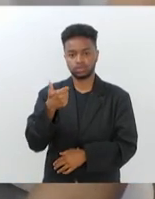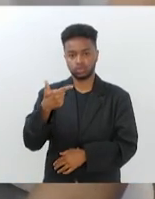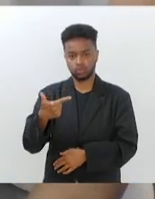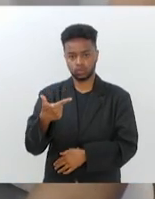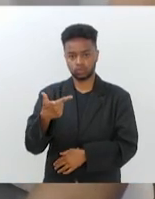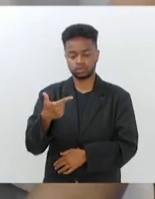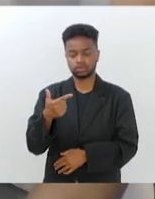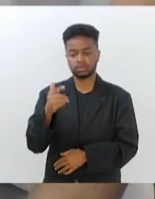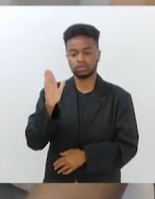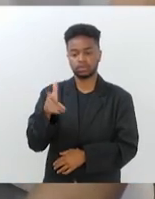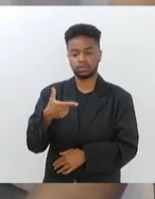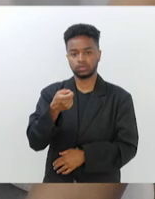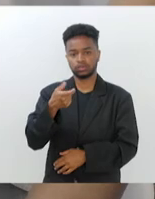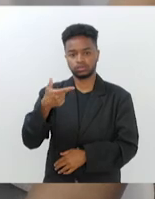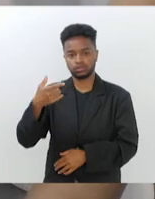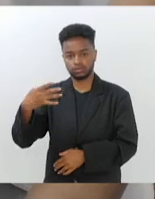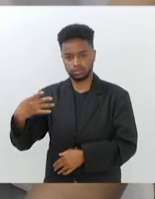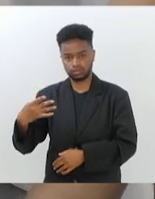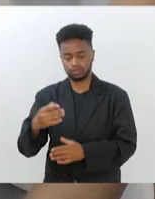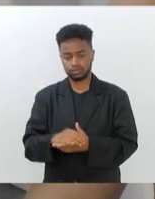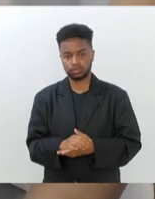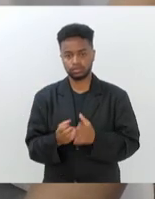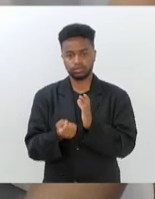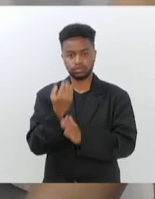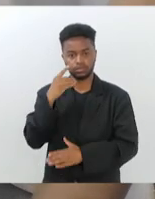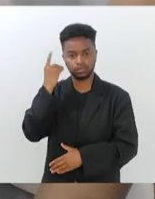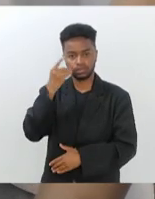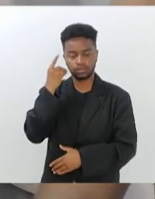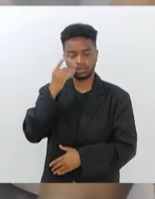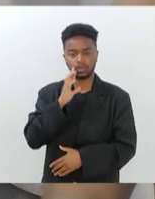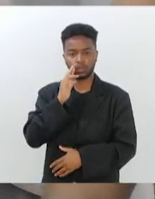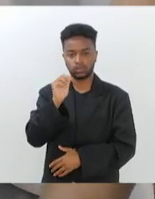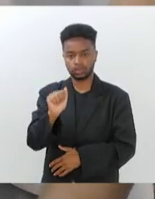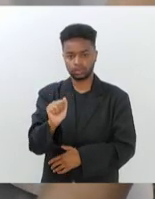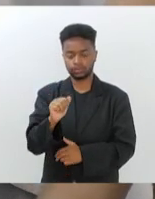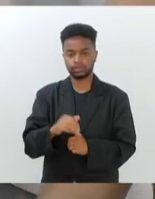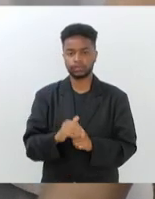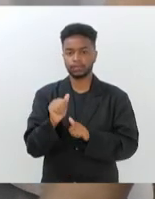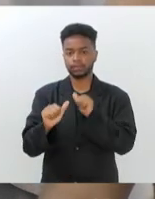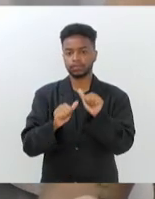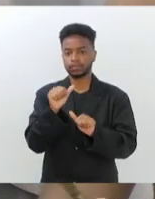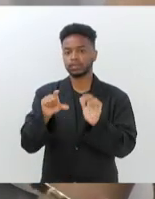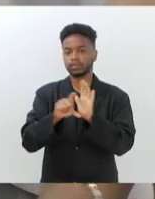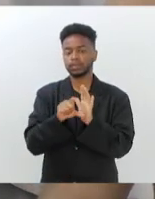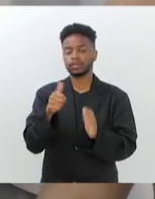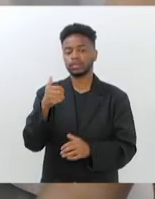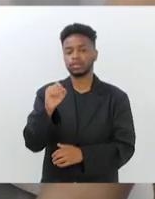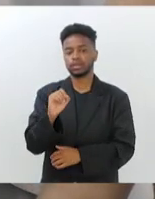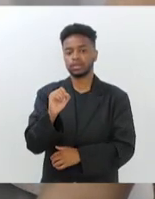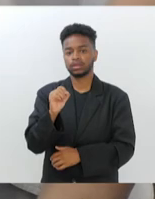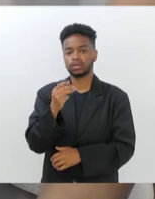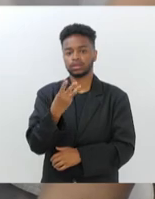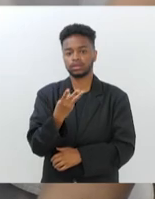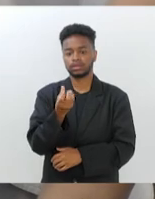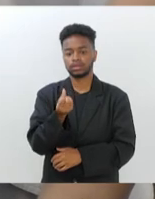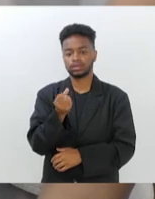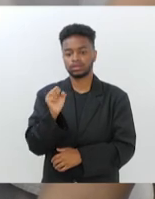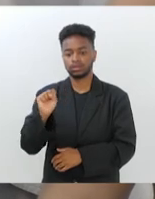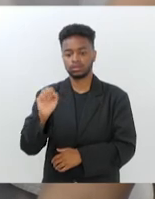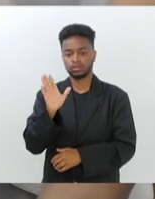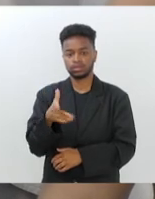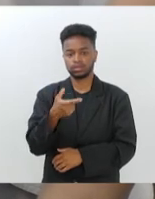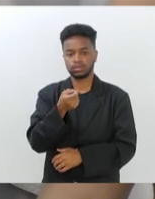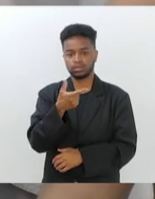3612 de 2024 de autoria do deputado Rodrigo Amorim que altera a lei número 10.368 de